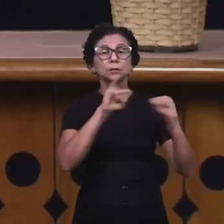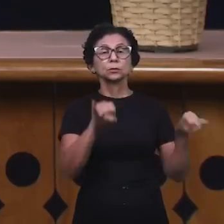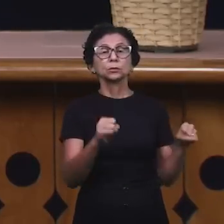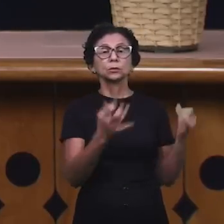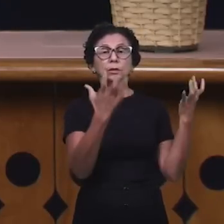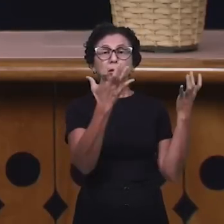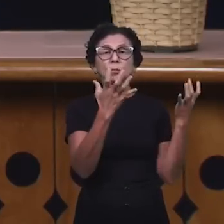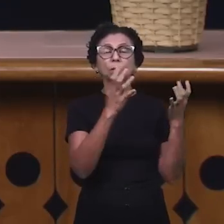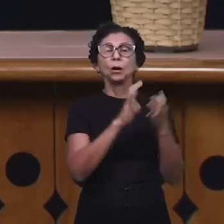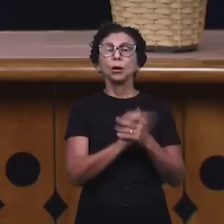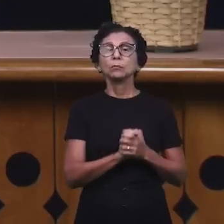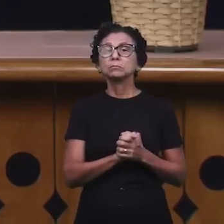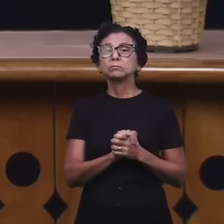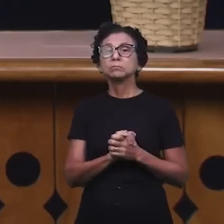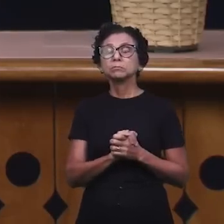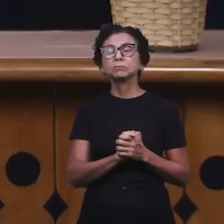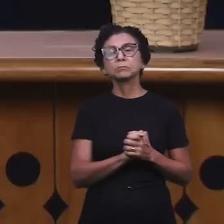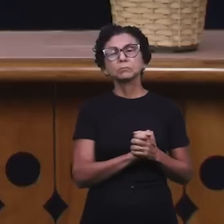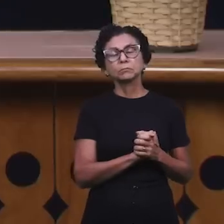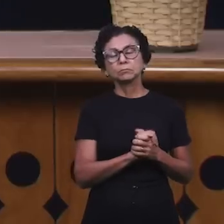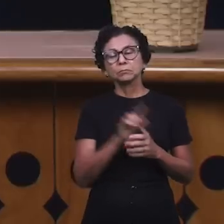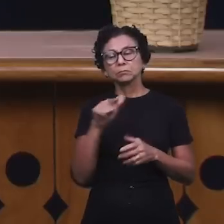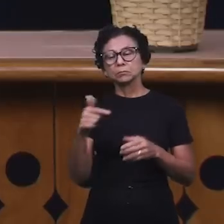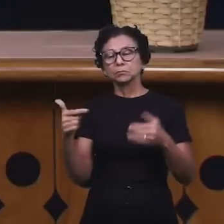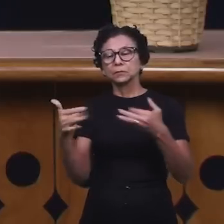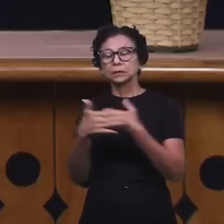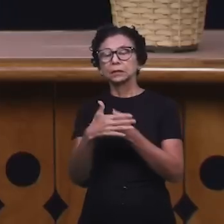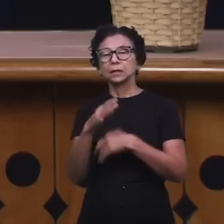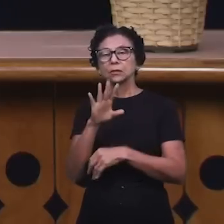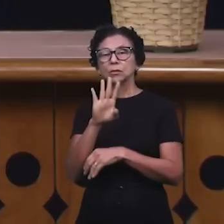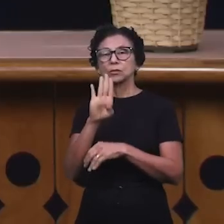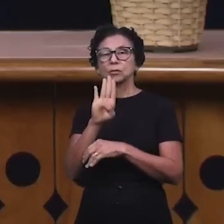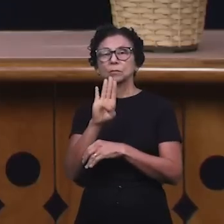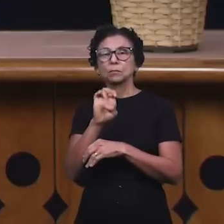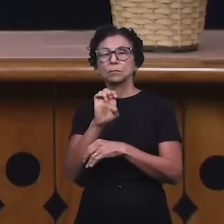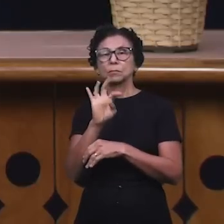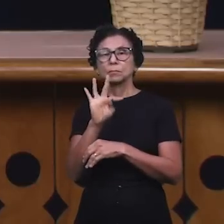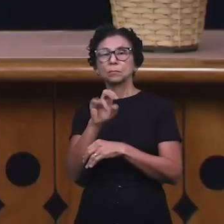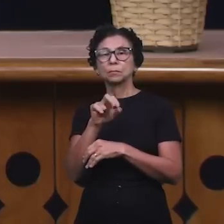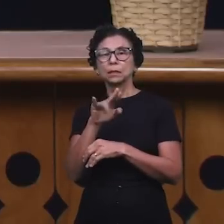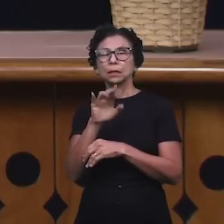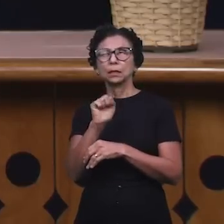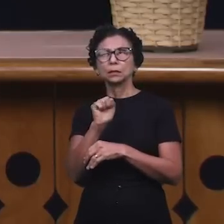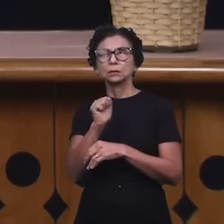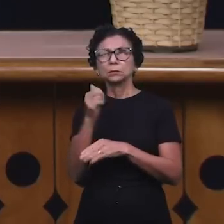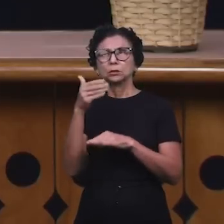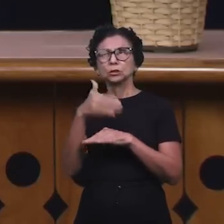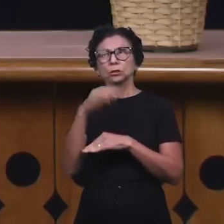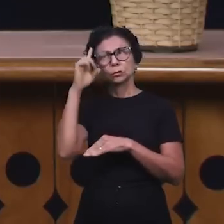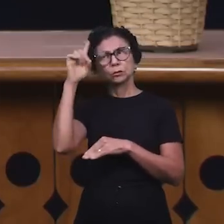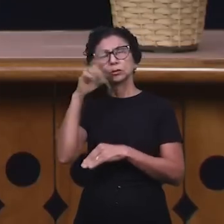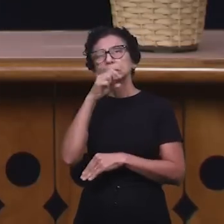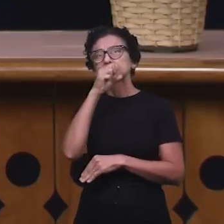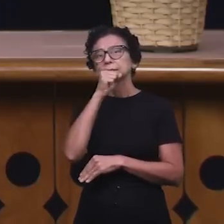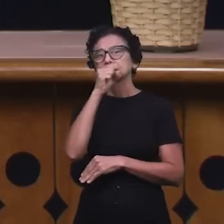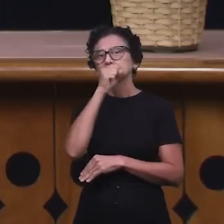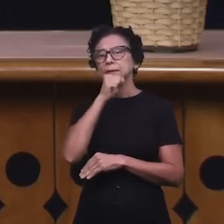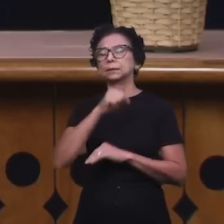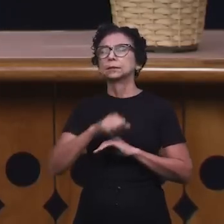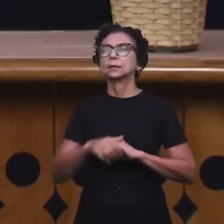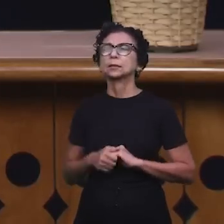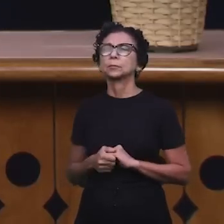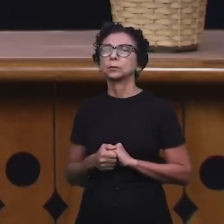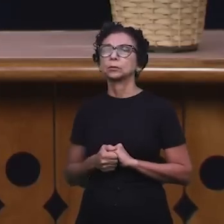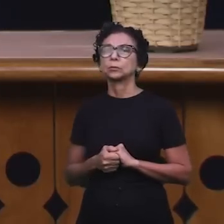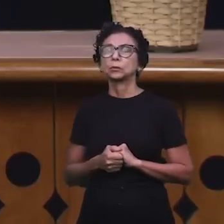chegou em Betânia, ele chegou no sábado, e a sua entrada daria